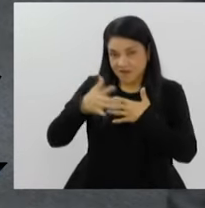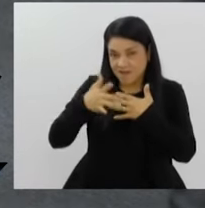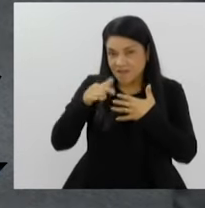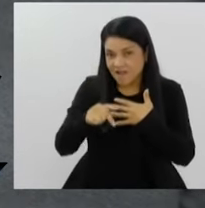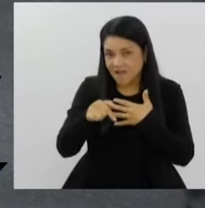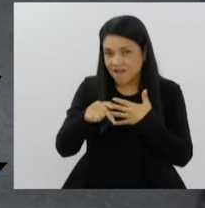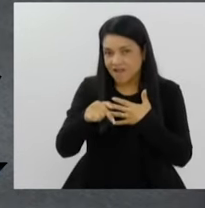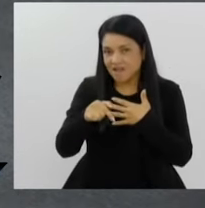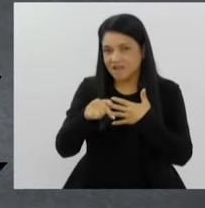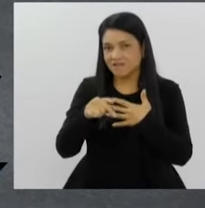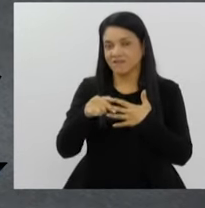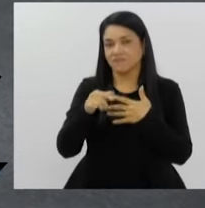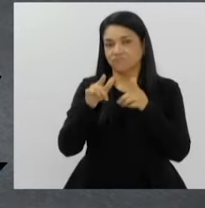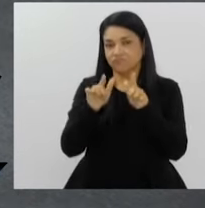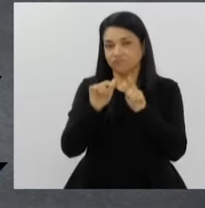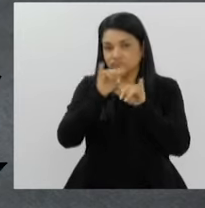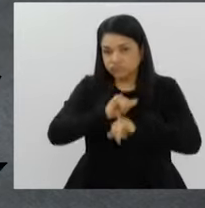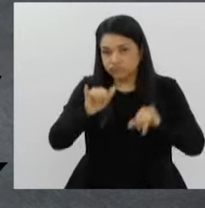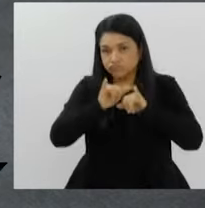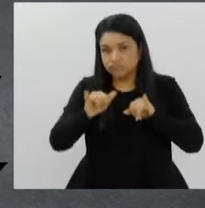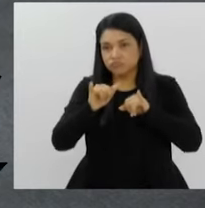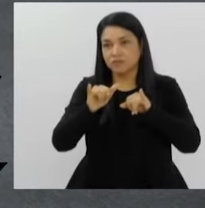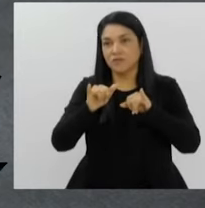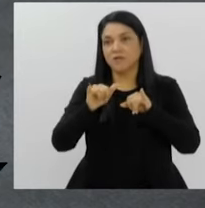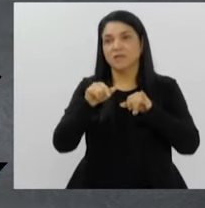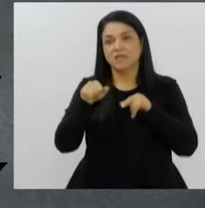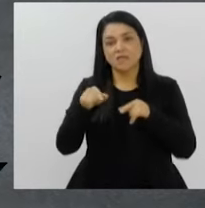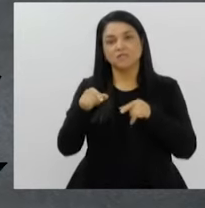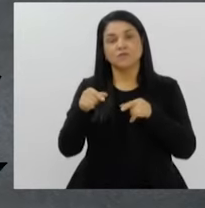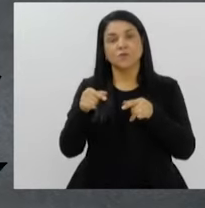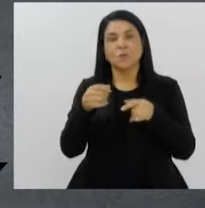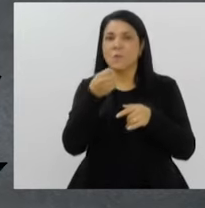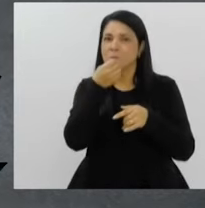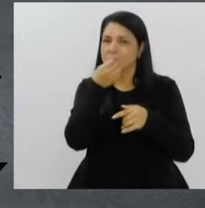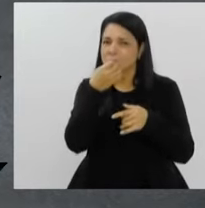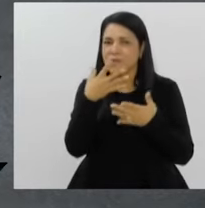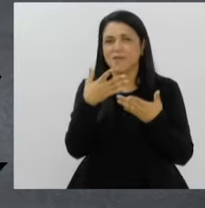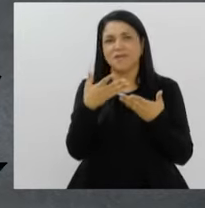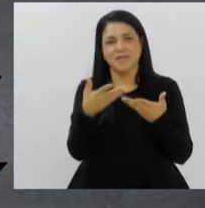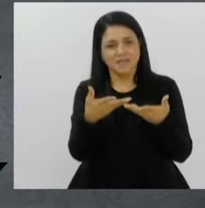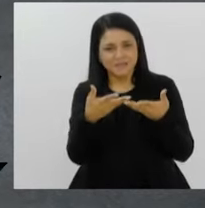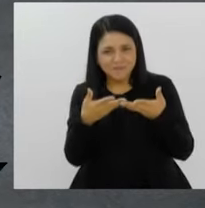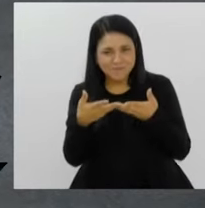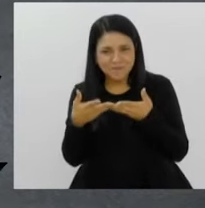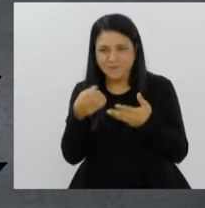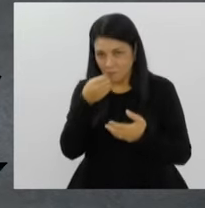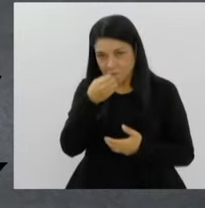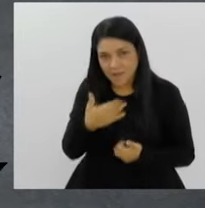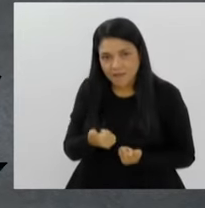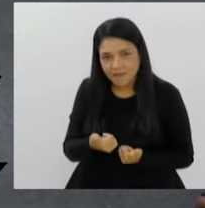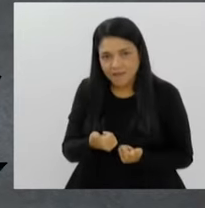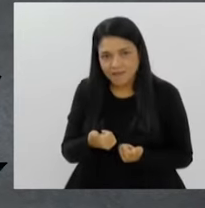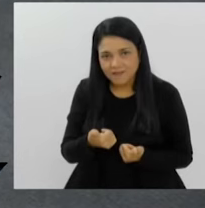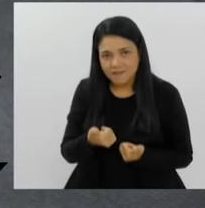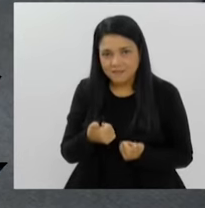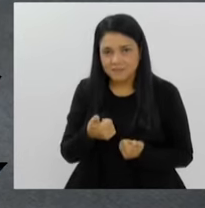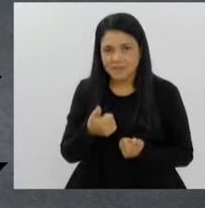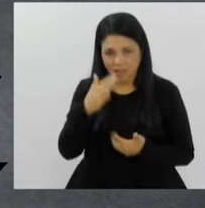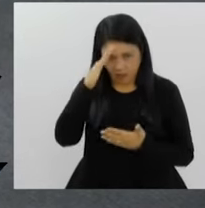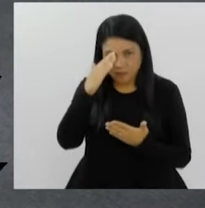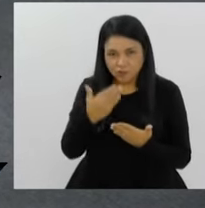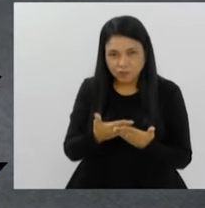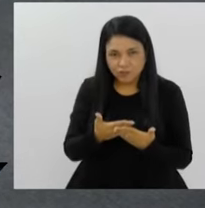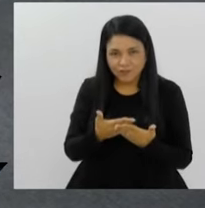na notícia, você vê como é que eles foram bem recebidos, o presidente. Você acha que eles foram bem recebidos com